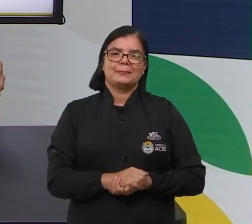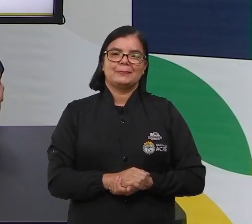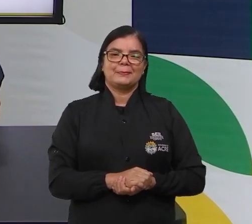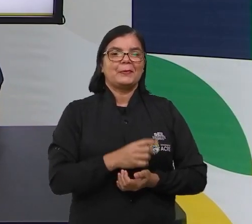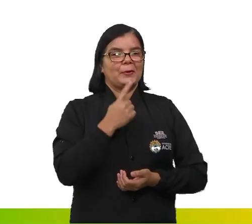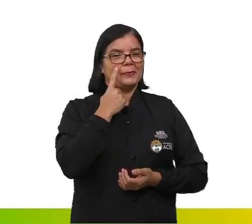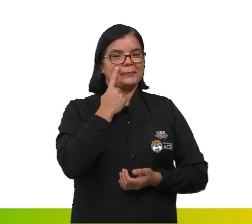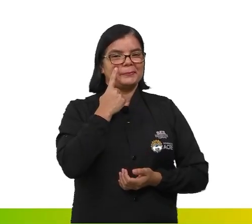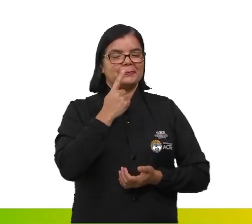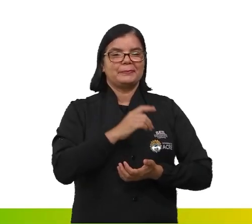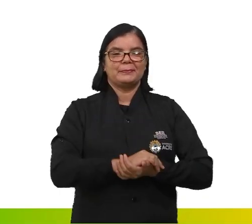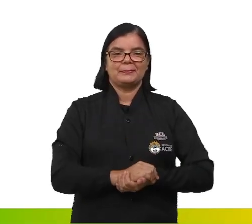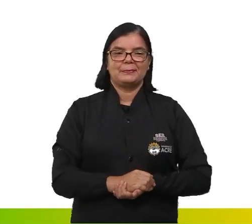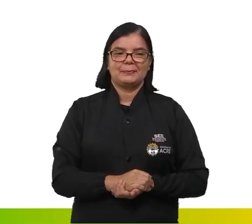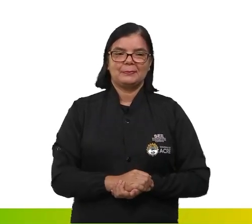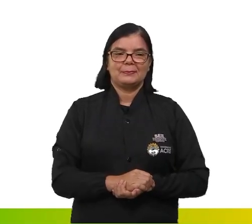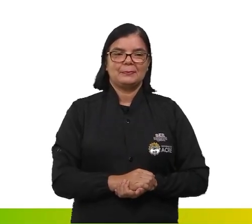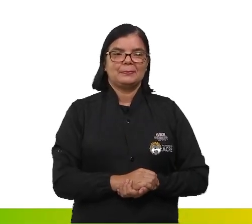Vamos lá.